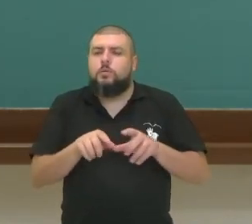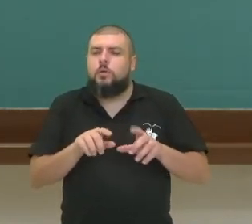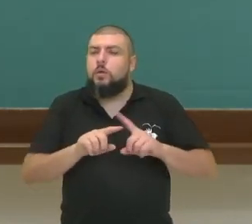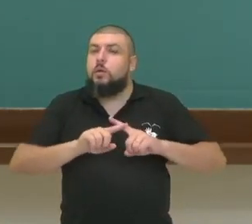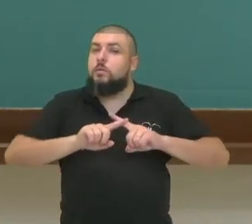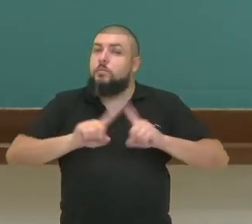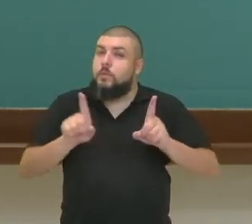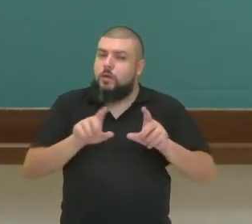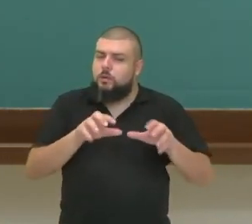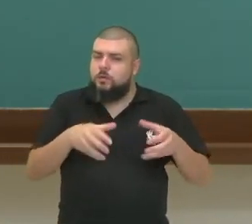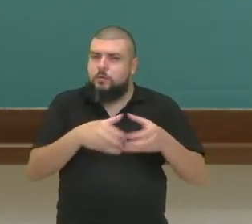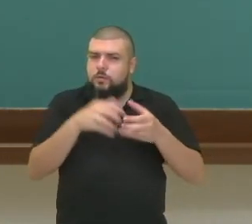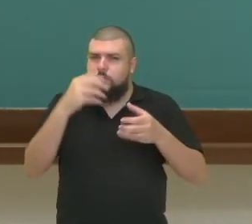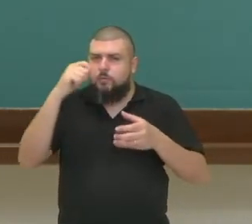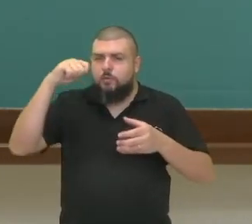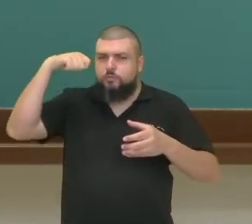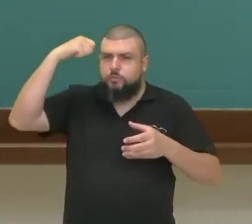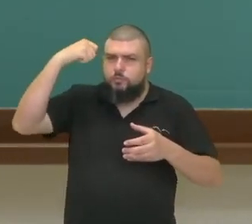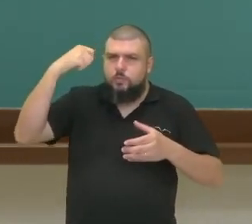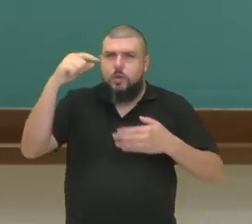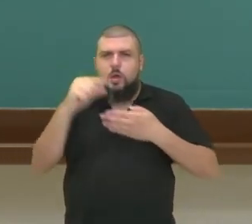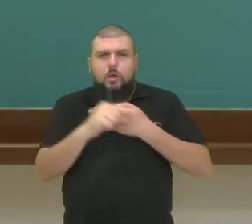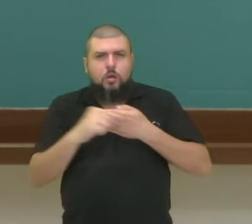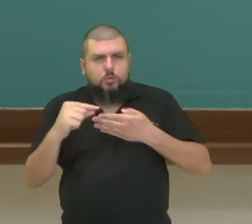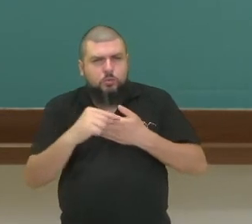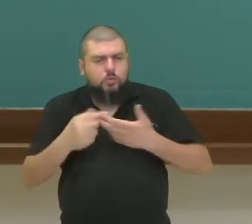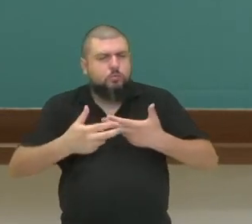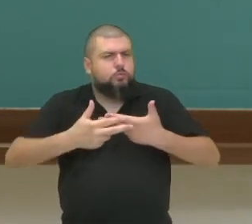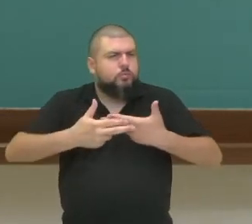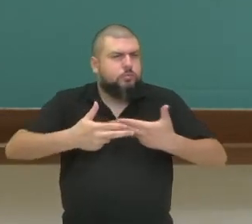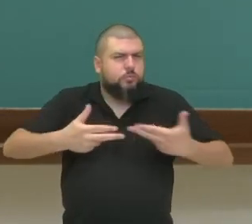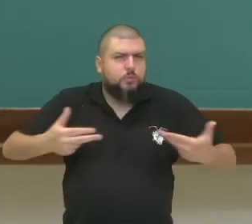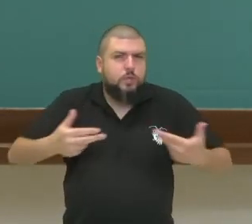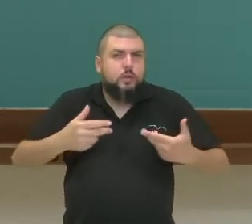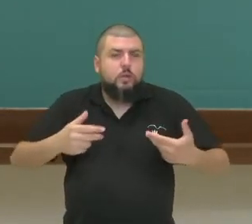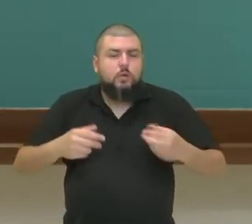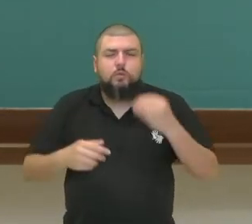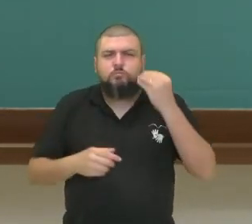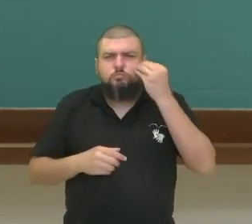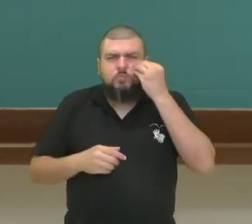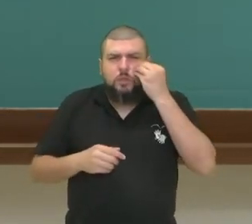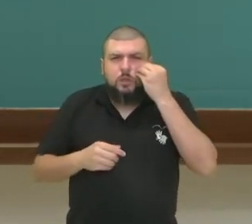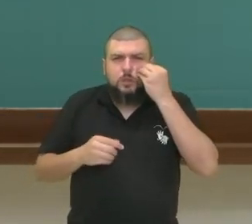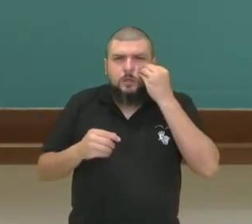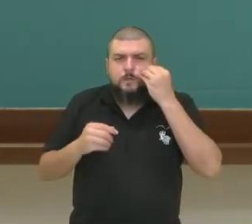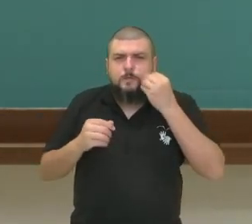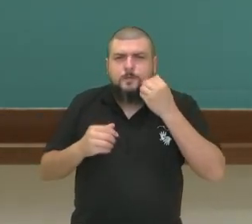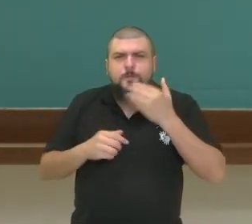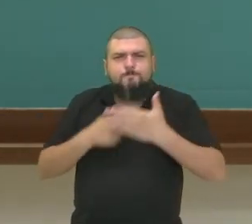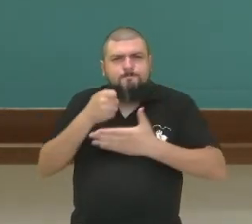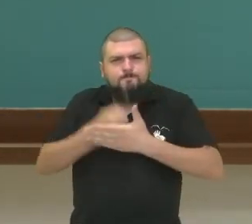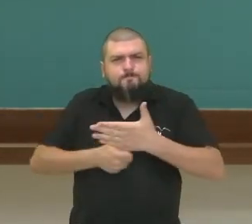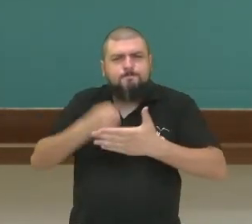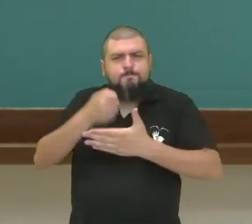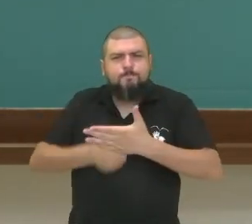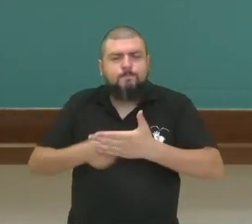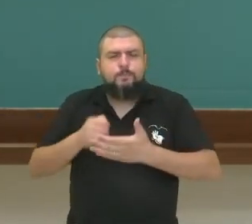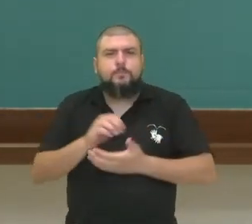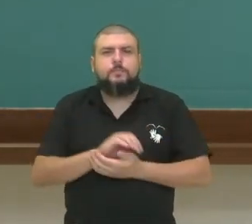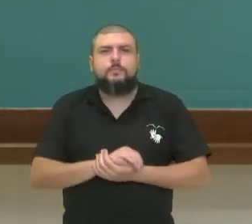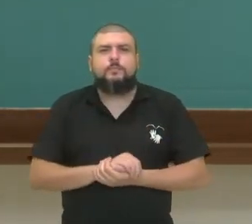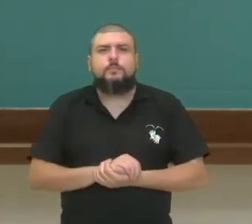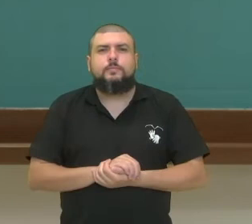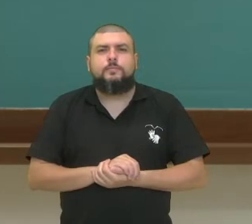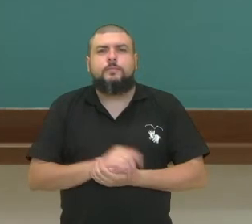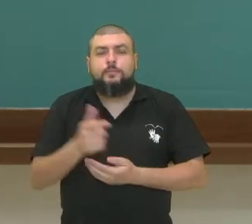de atores, de escritores, de teatrólogos, de dar continuidade a essas críticas sociais. Então vamos para mais